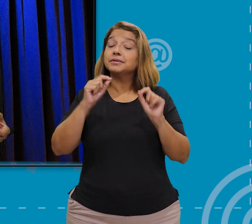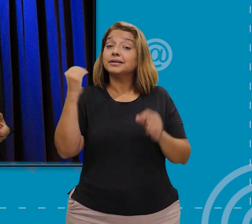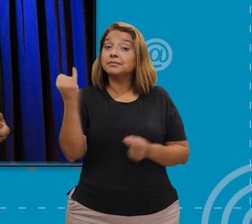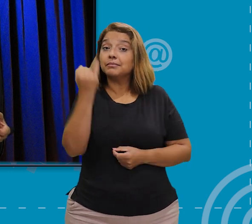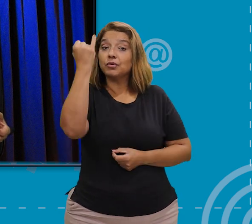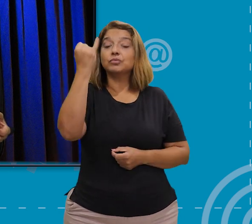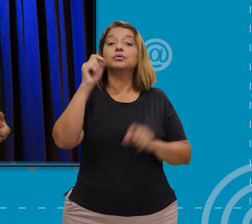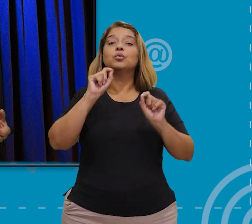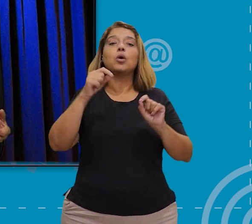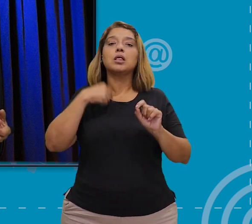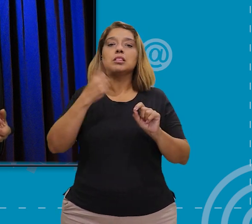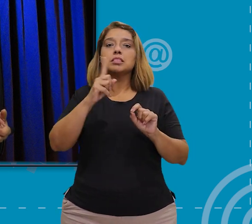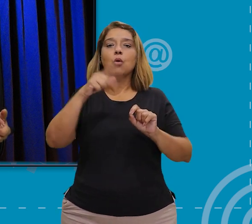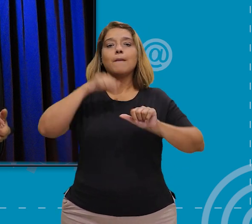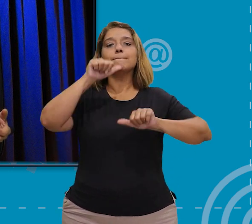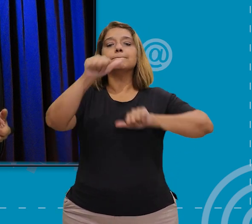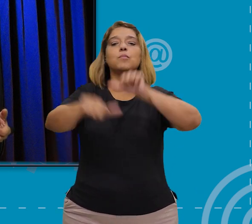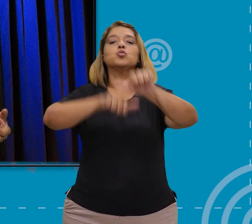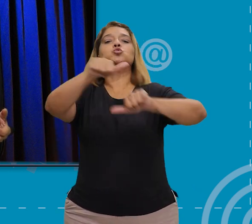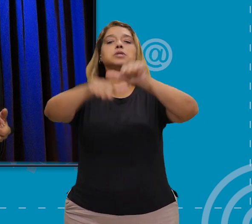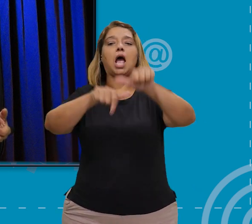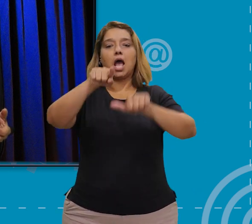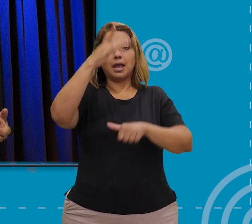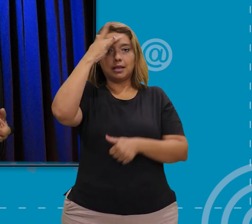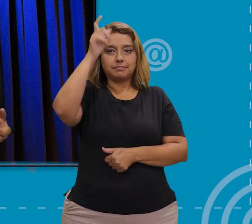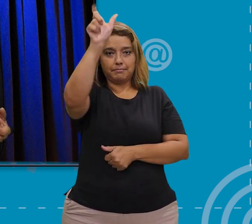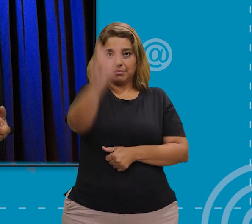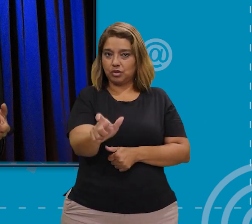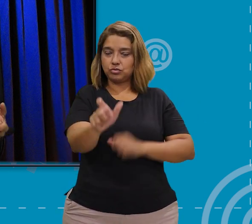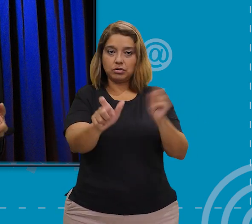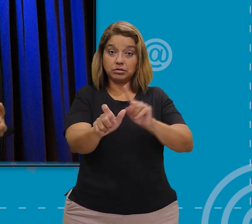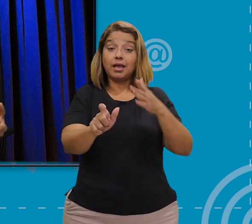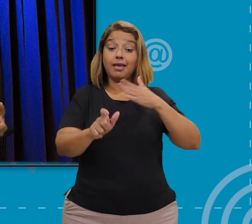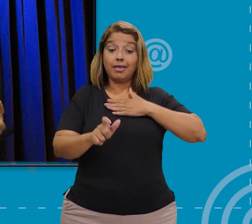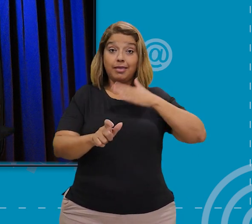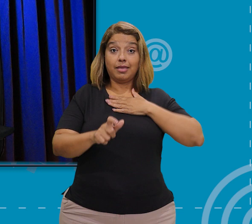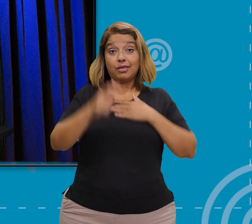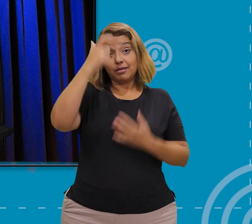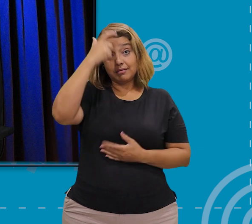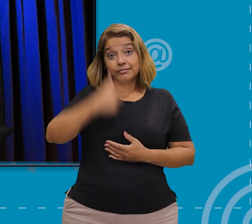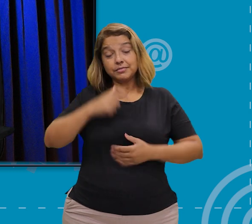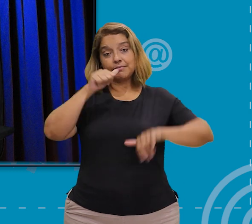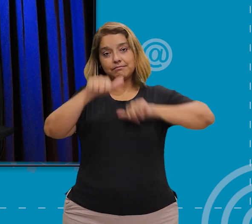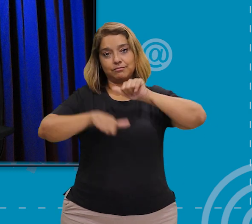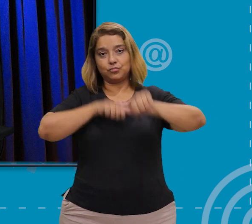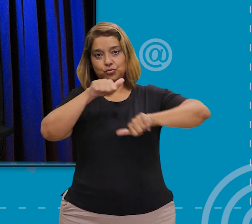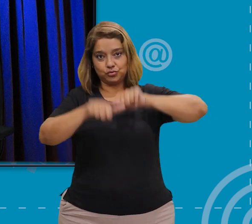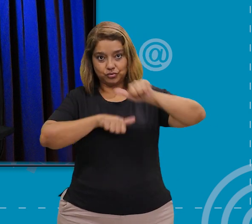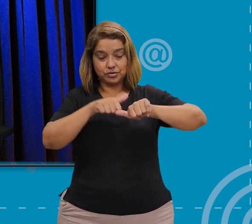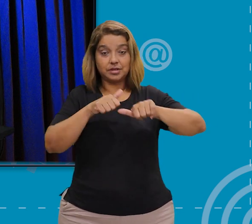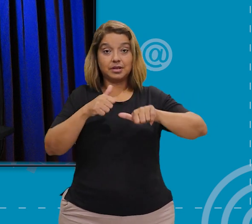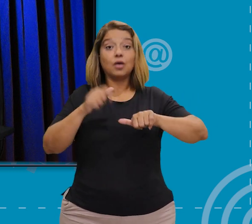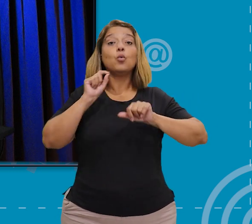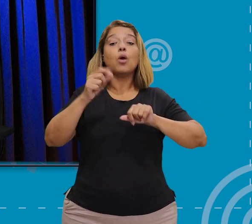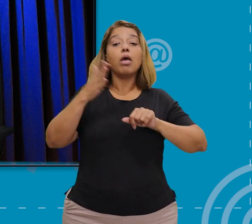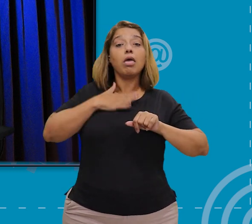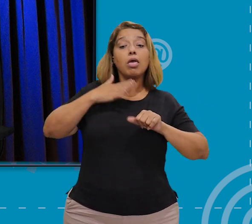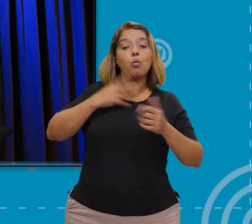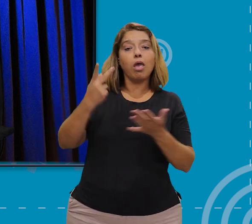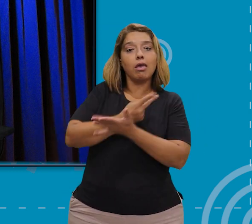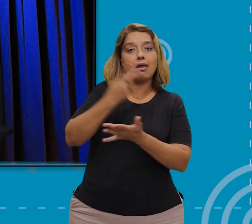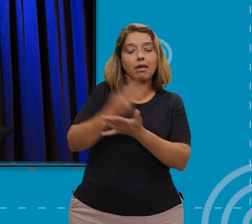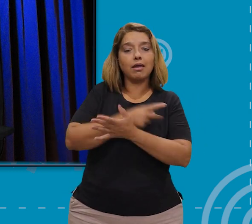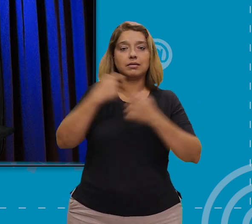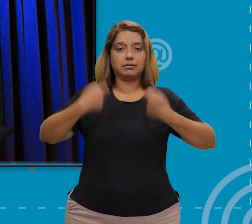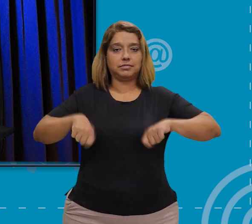para mudar o outro. Não É funciona, você. né? Então a CNV primeiro parte de mim. Então são as